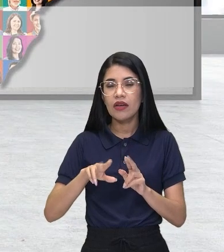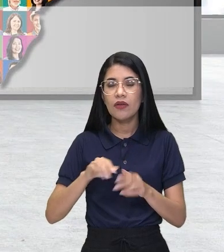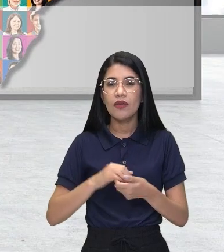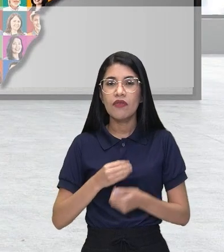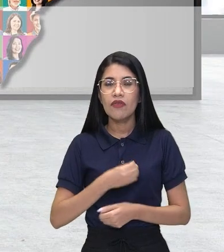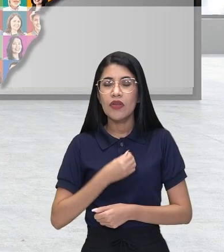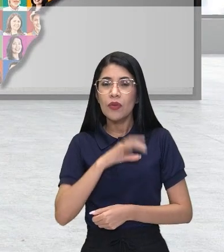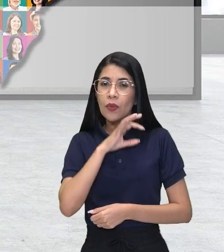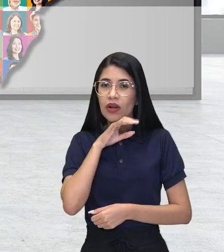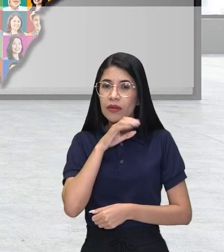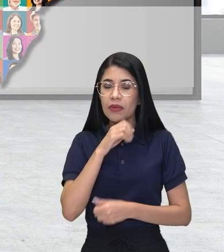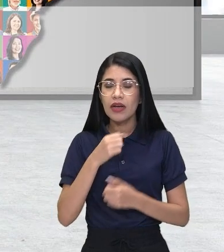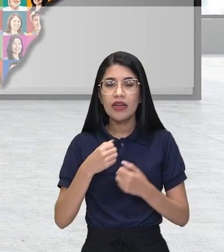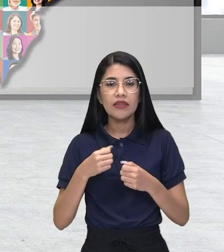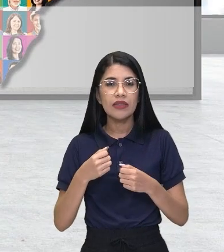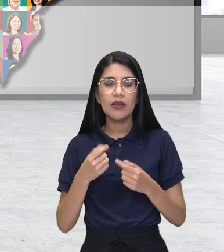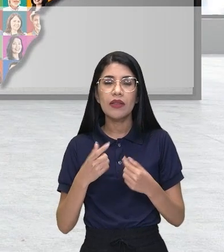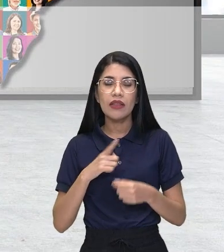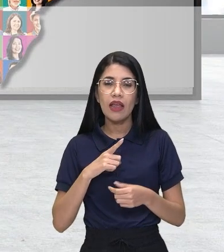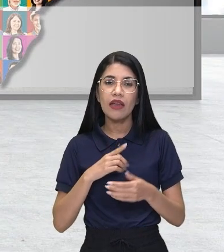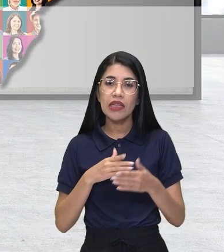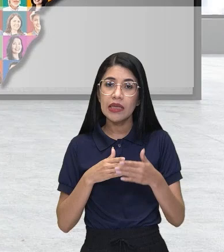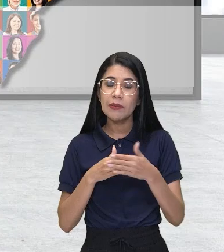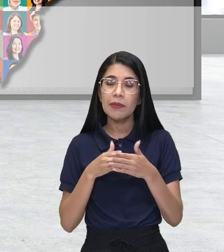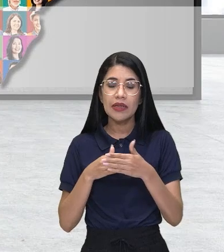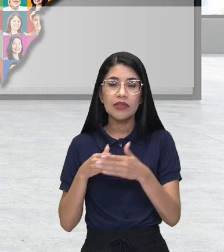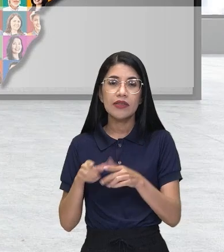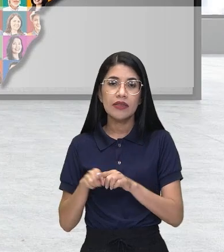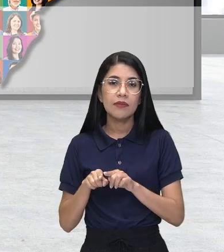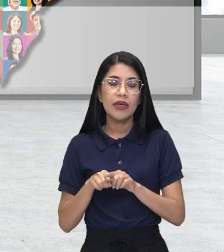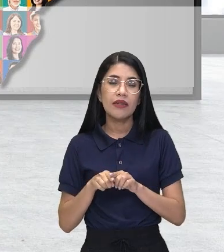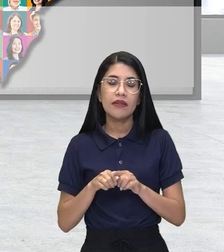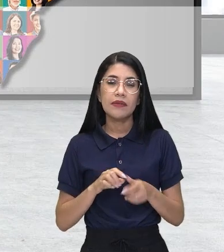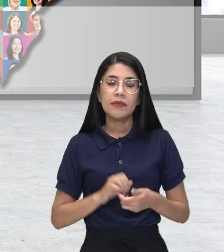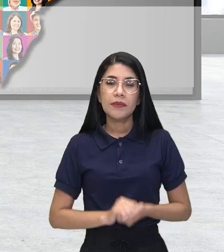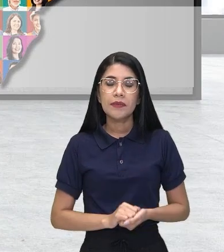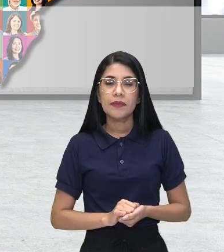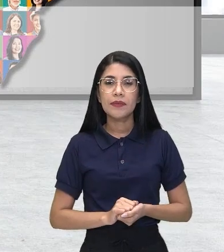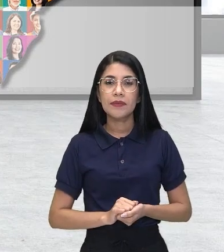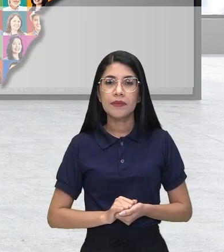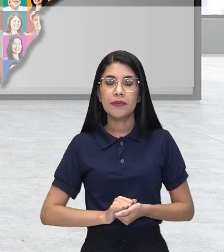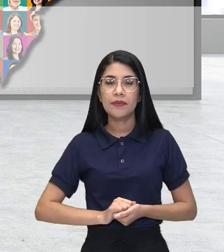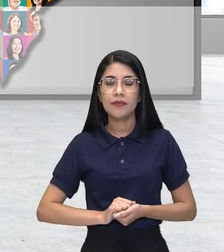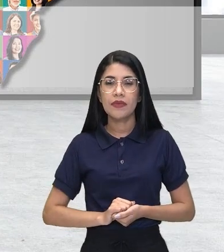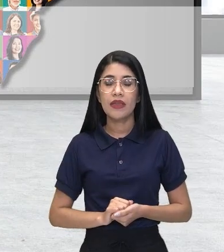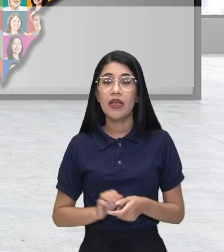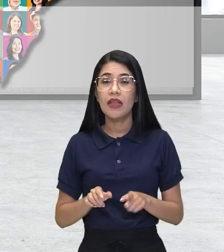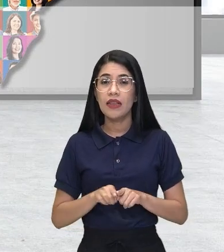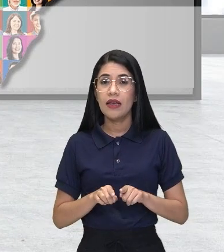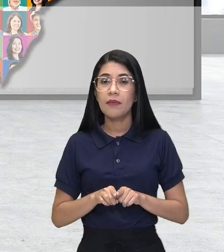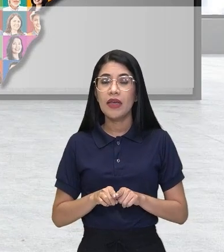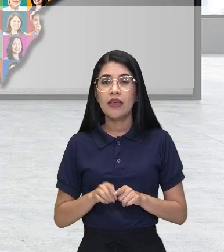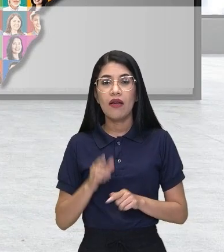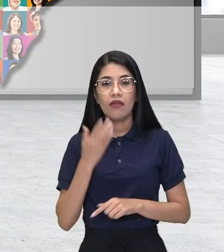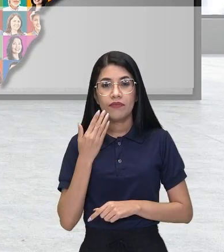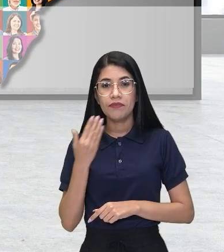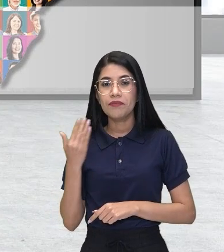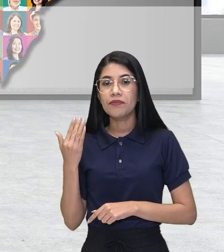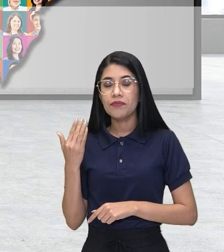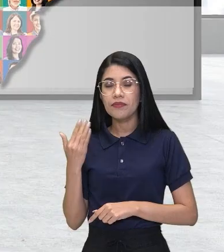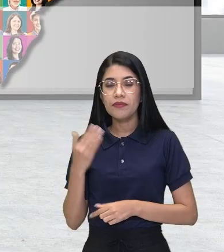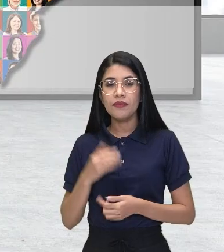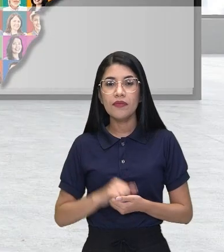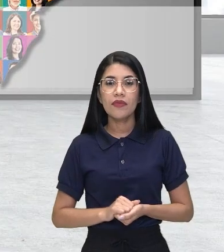As pessoas têm um limite, né? Até humanamente falando, né? Exatamente. Então, essas que inclusive aparece na próxima tela que a gente vai ver agora,